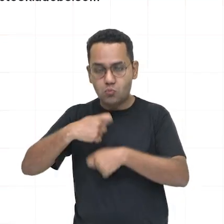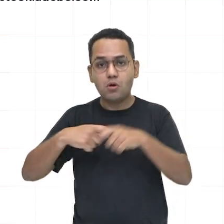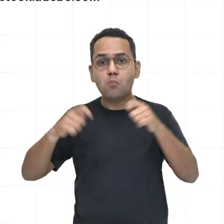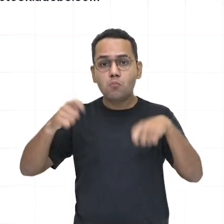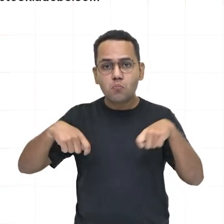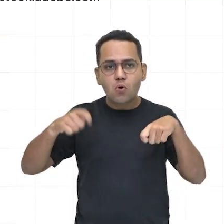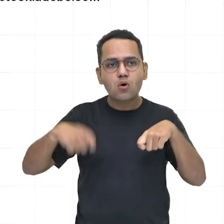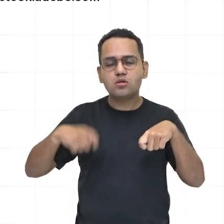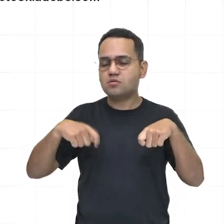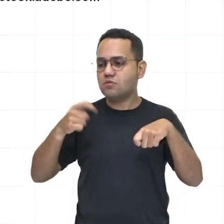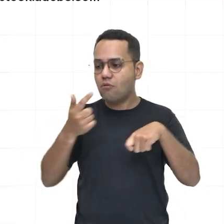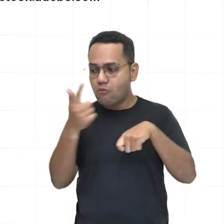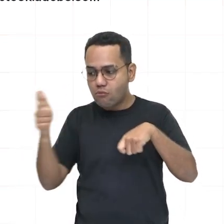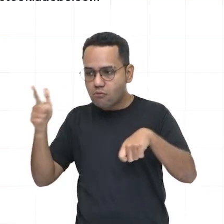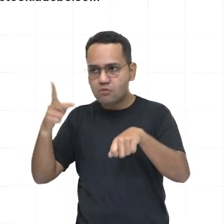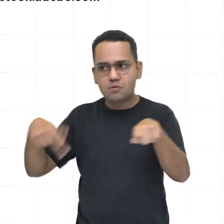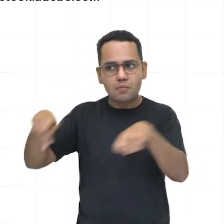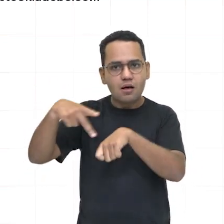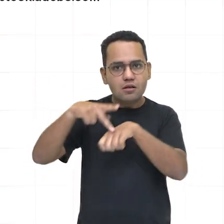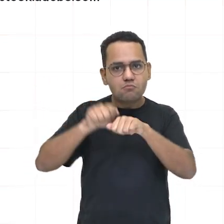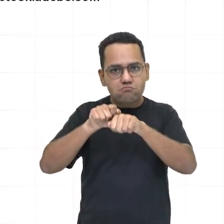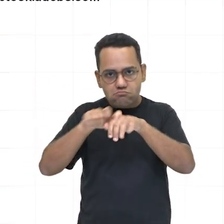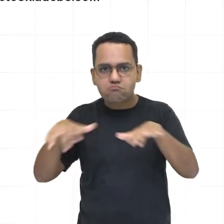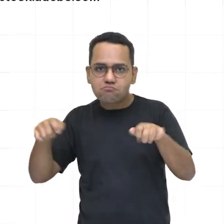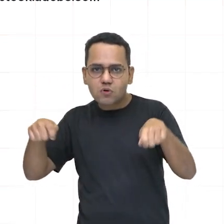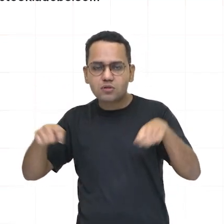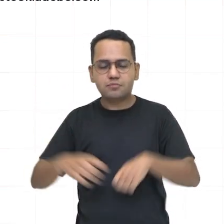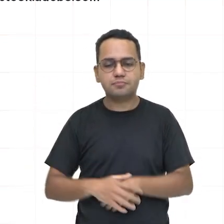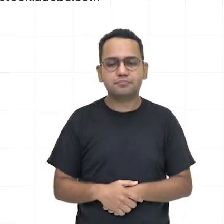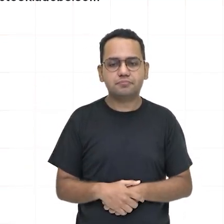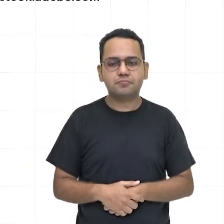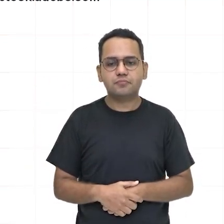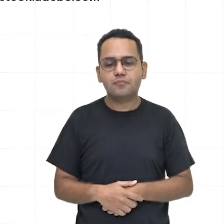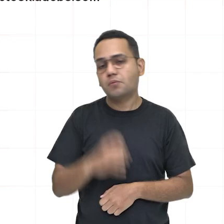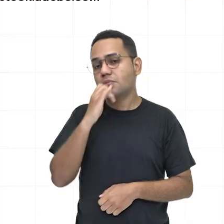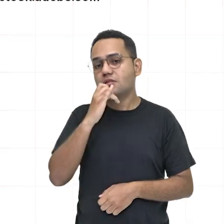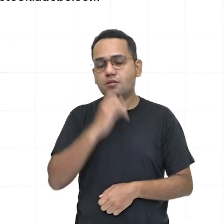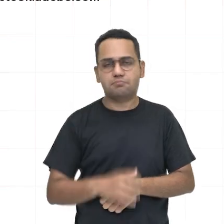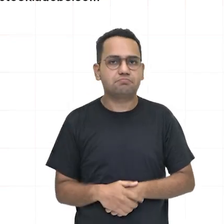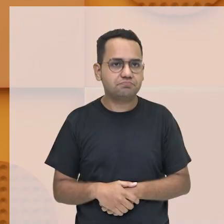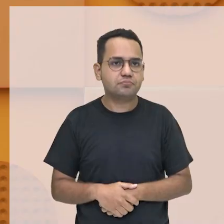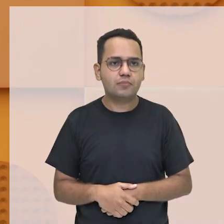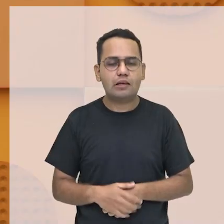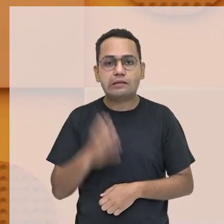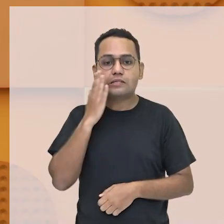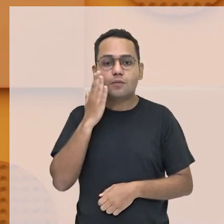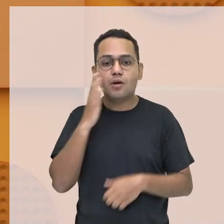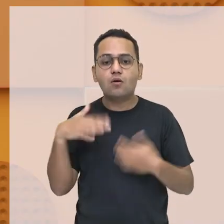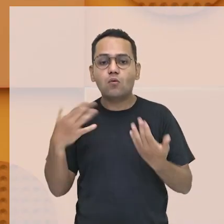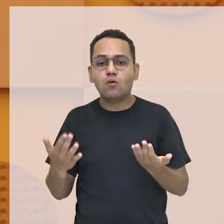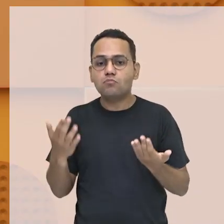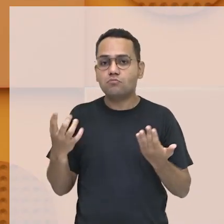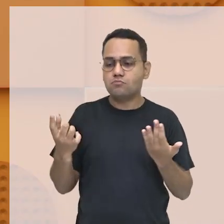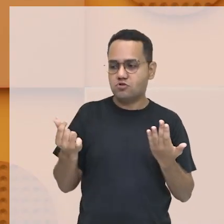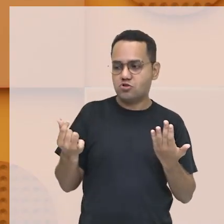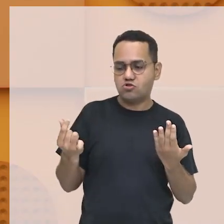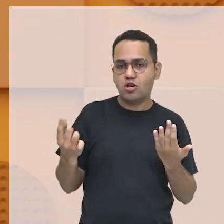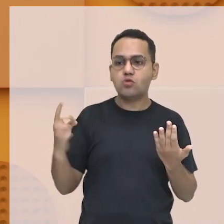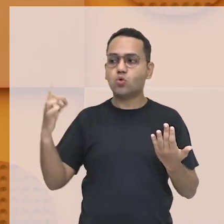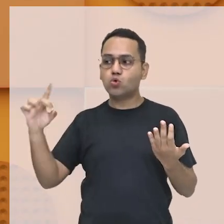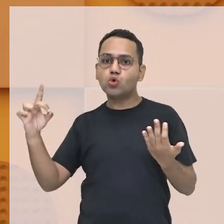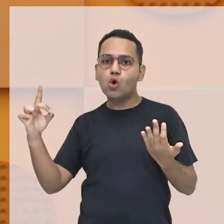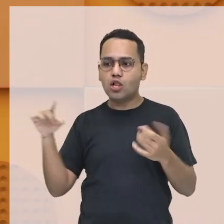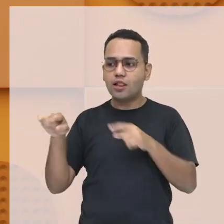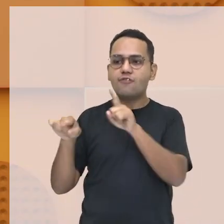a mesma economia, mas vejam só, aqui nós temos que saber, por exemplo, para determinadas transações, qual é o valor do dólar. Se você,